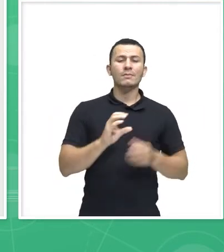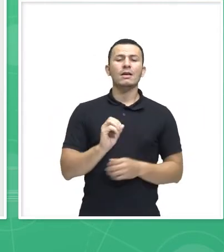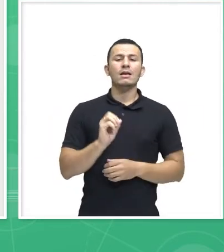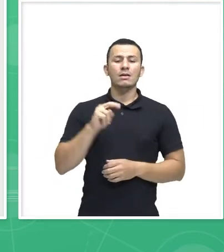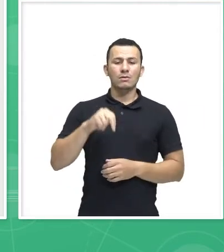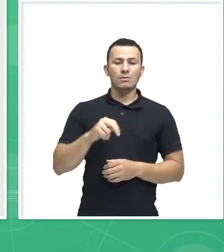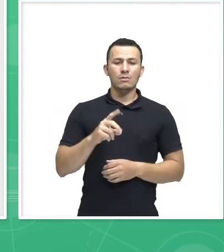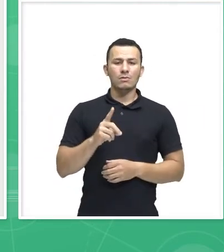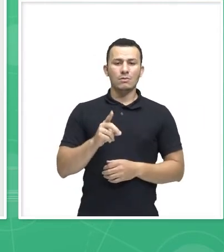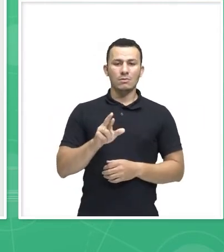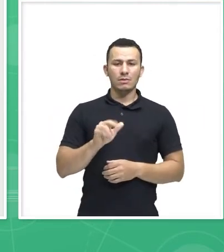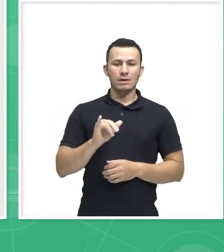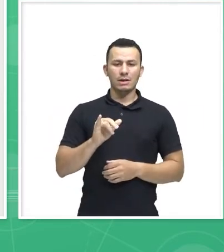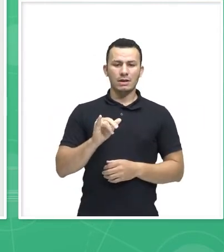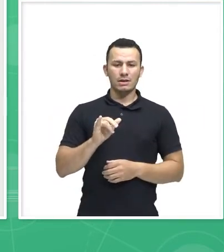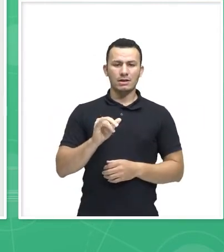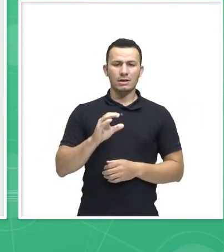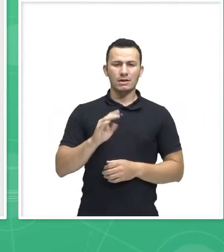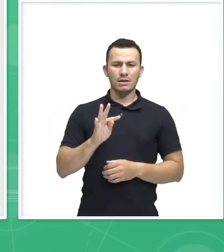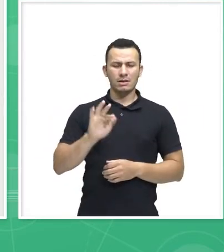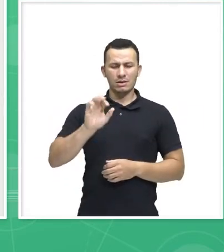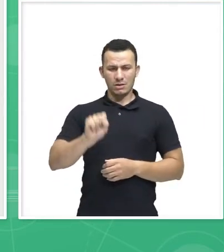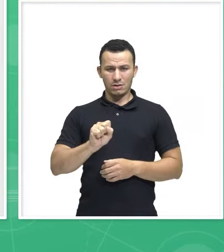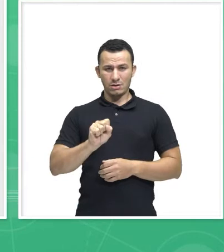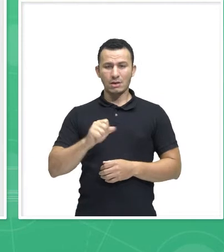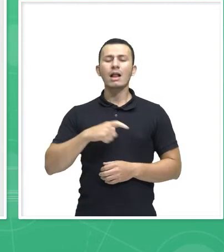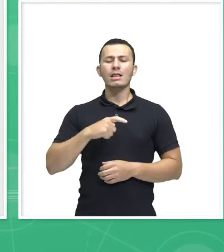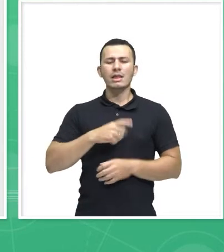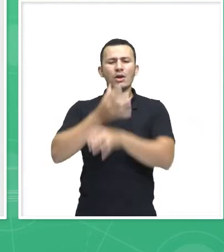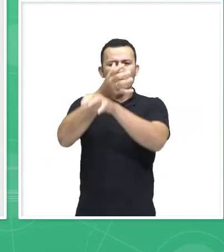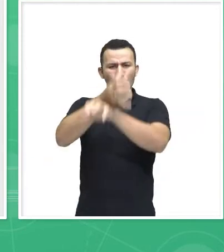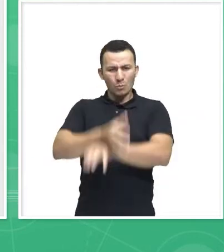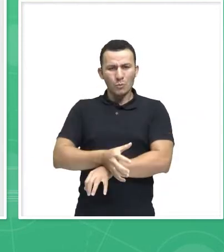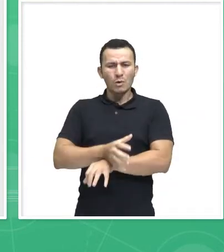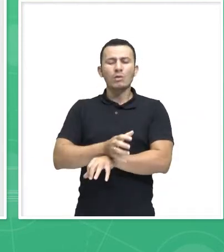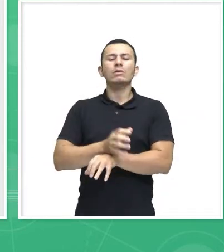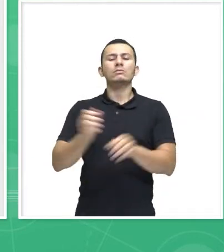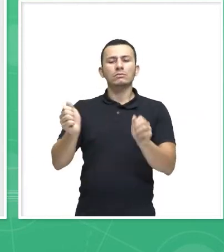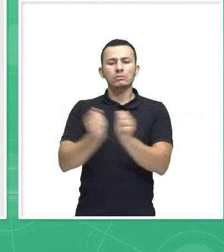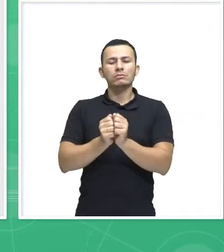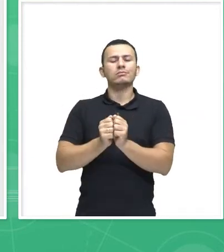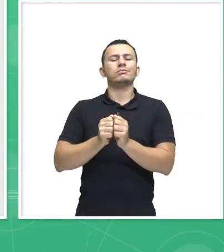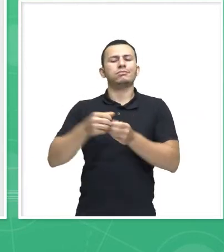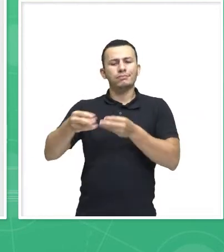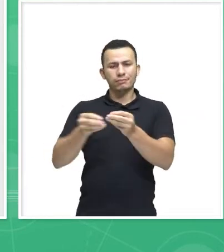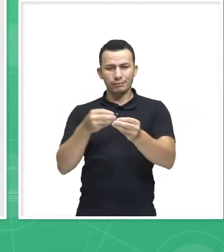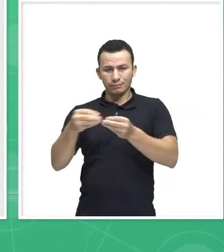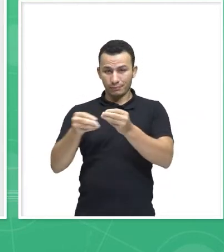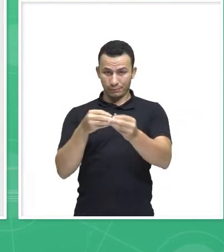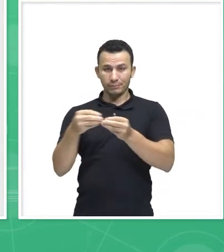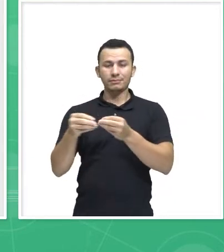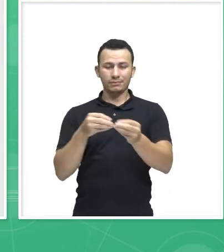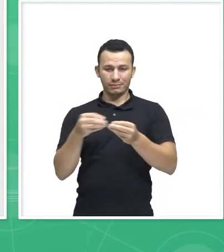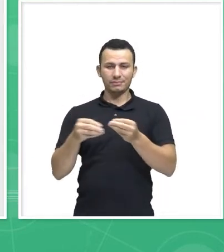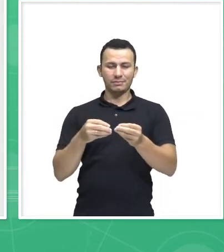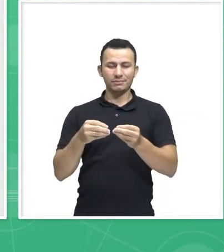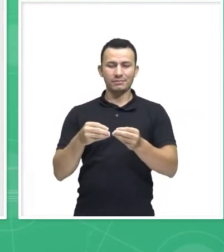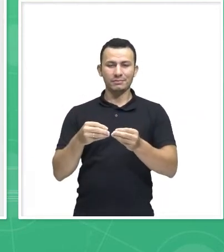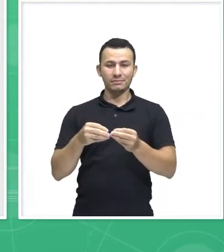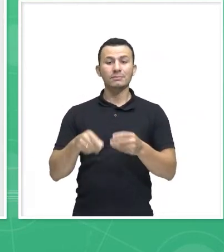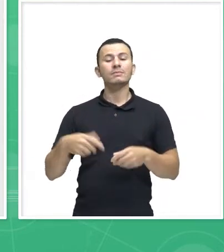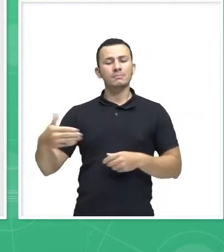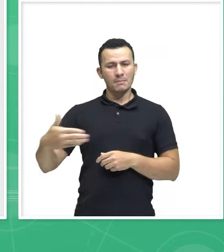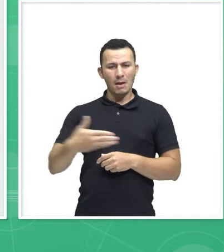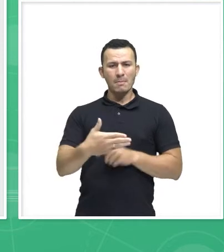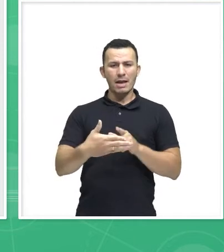olha lá O que são dotados de esqueleto cartilaginoso tá são é